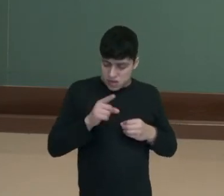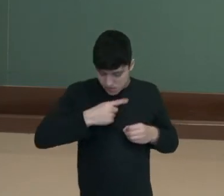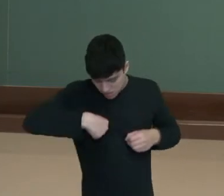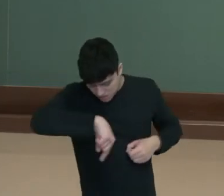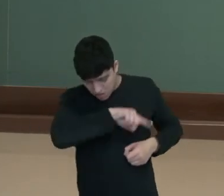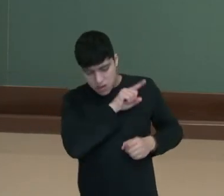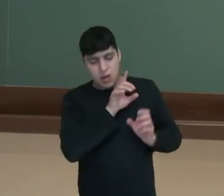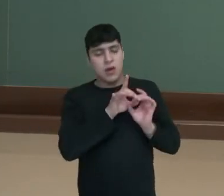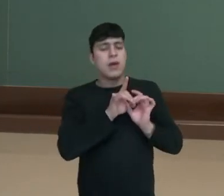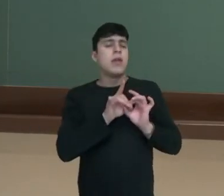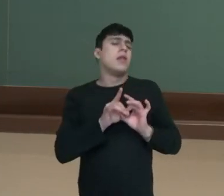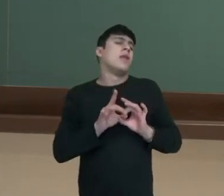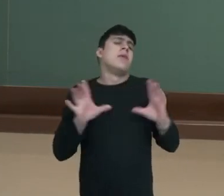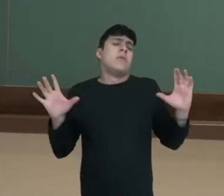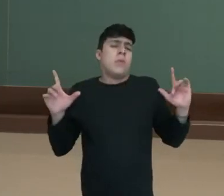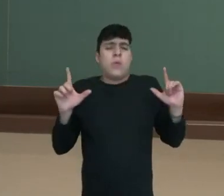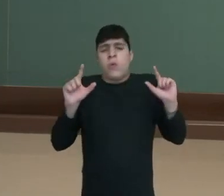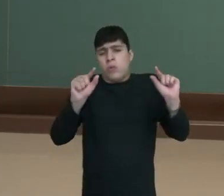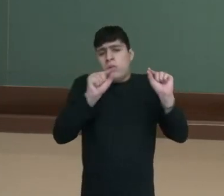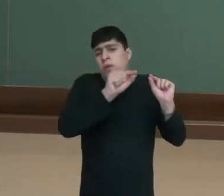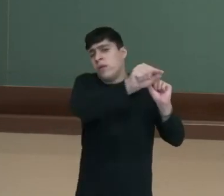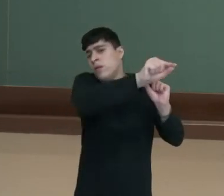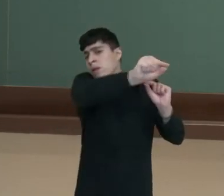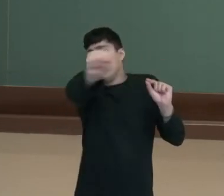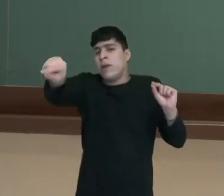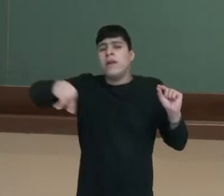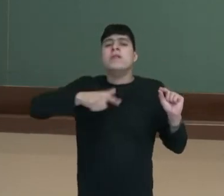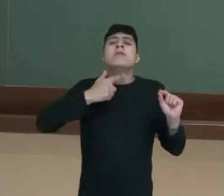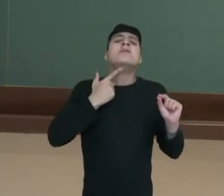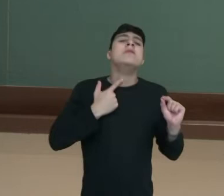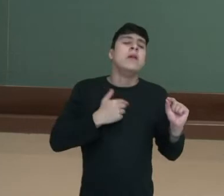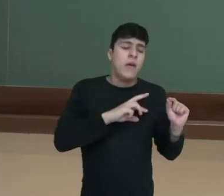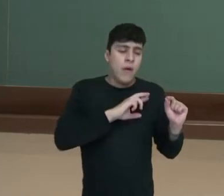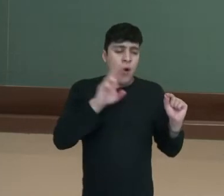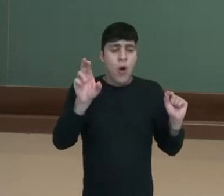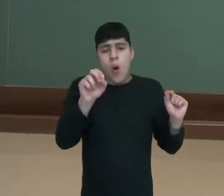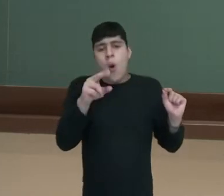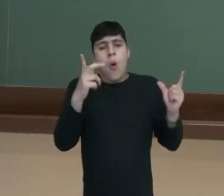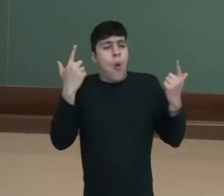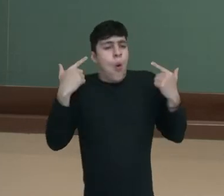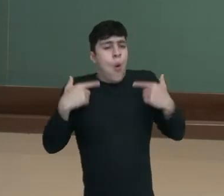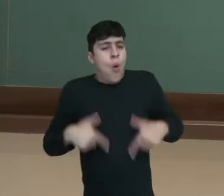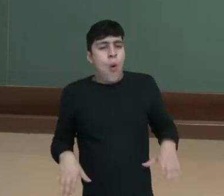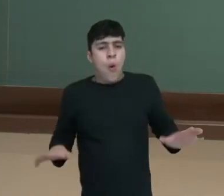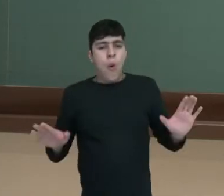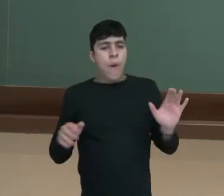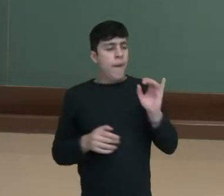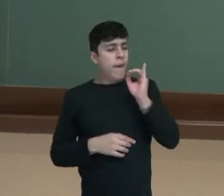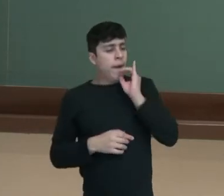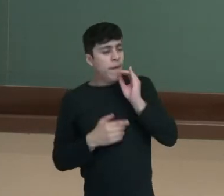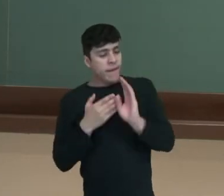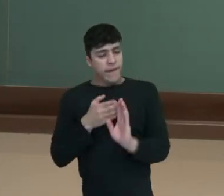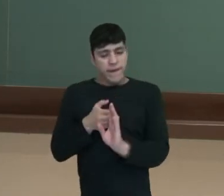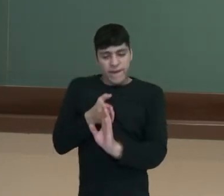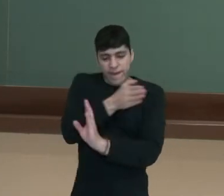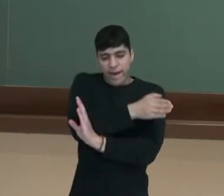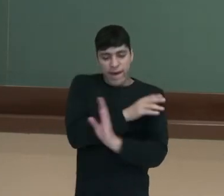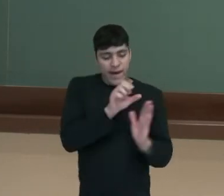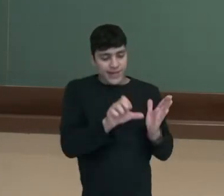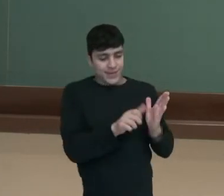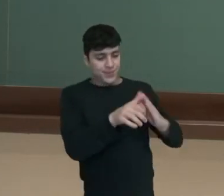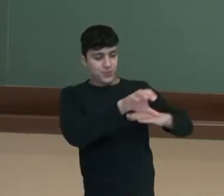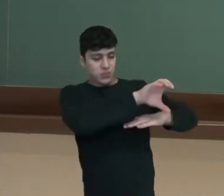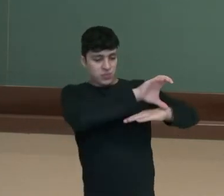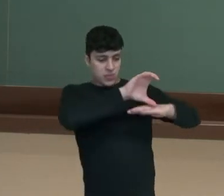para assumir, né, qualquer religião, inclusive nenhuma. É diferente falar, anteriormente na primeira